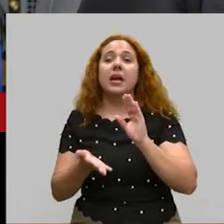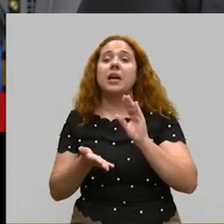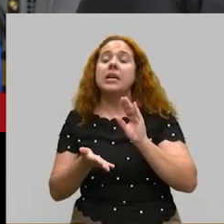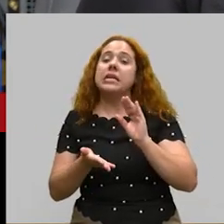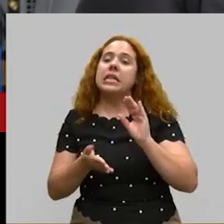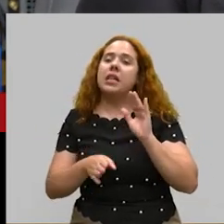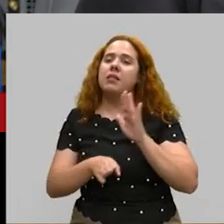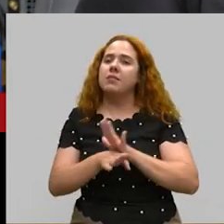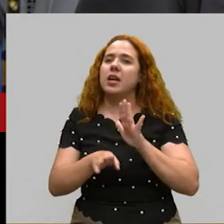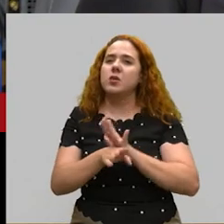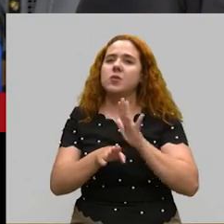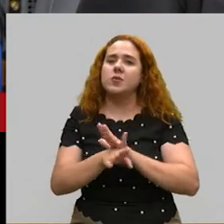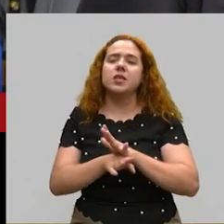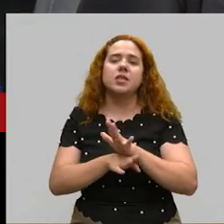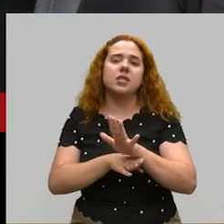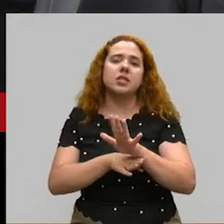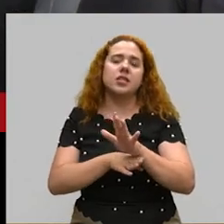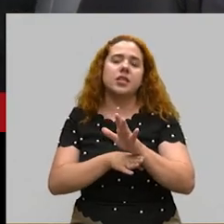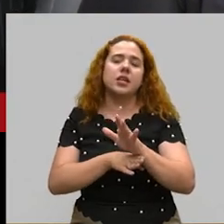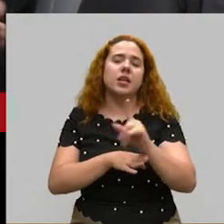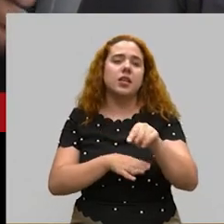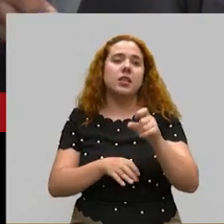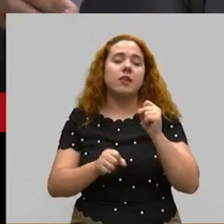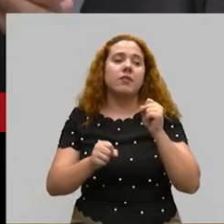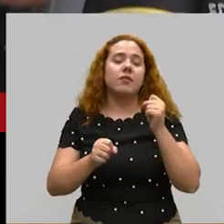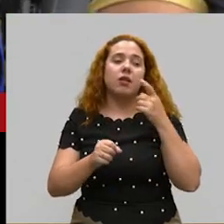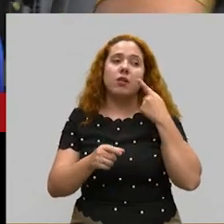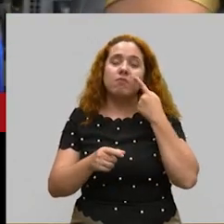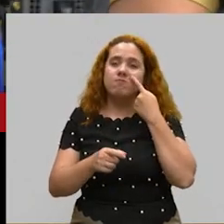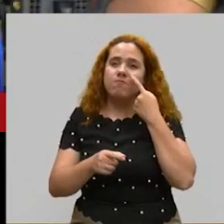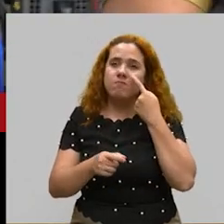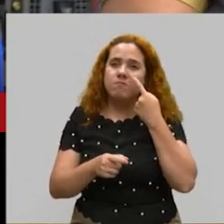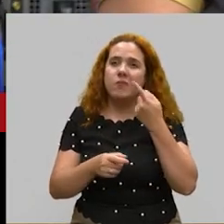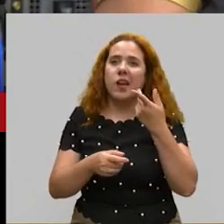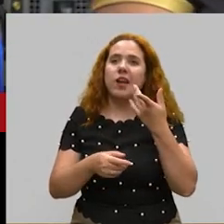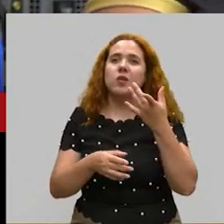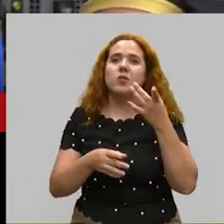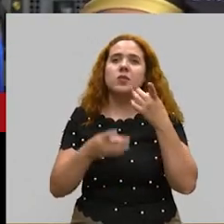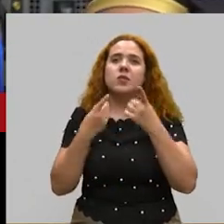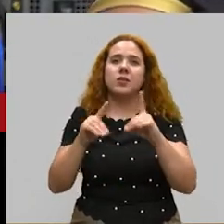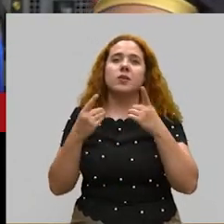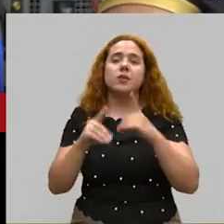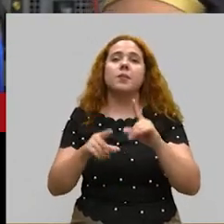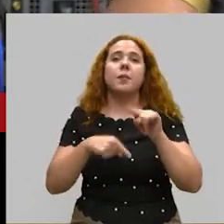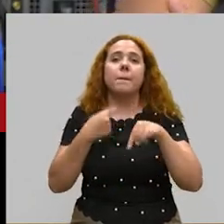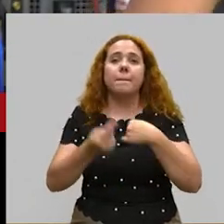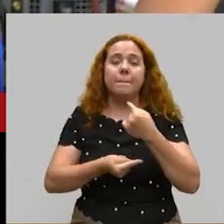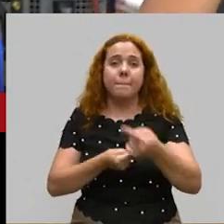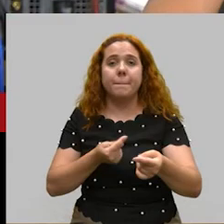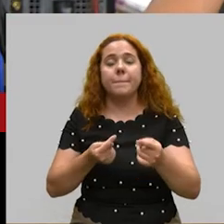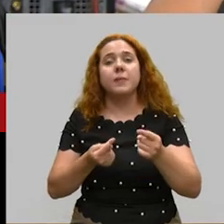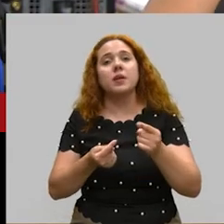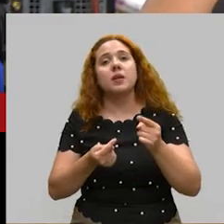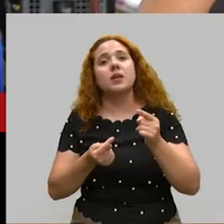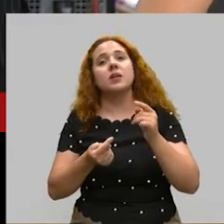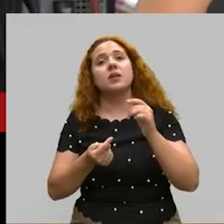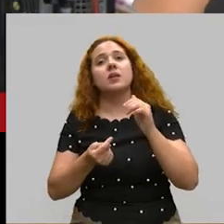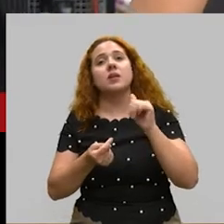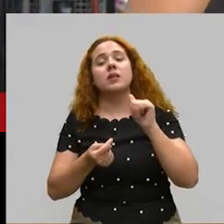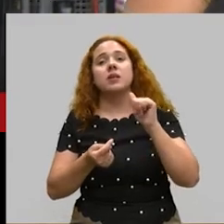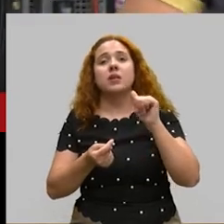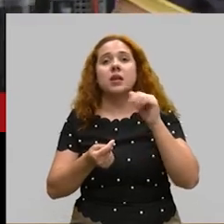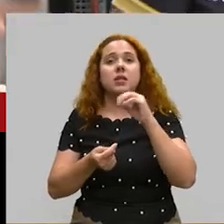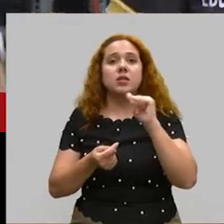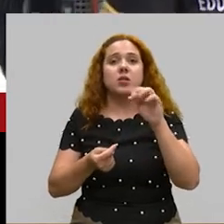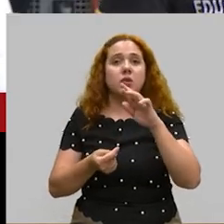debate durante todo o dia eh e depois uma conversa com a assessoria da deputada Beatriz e